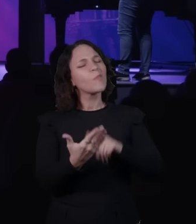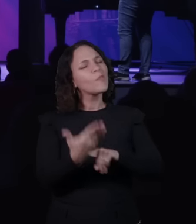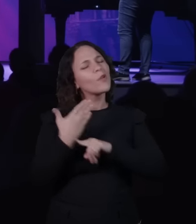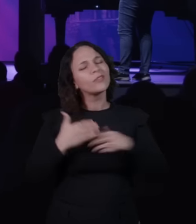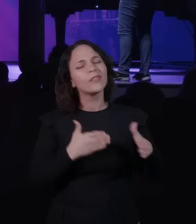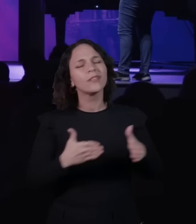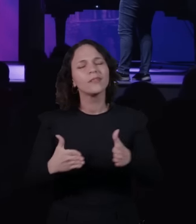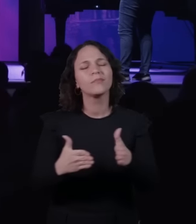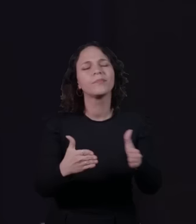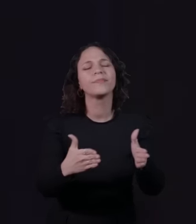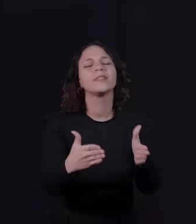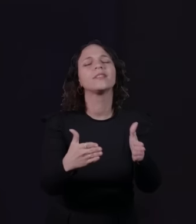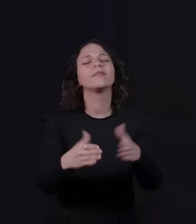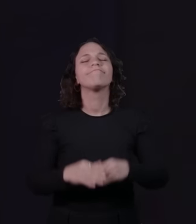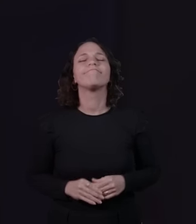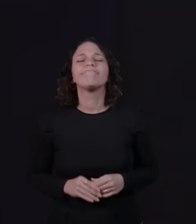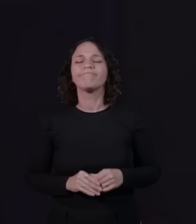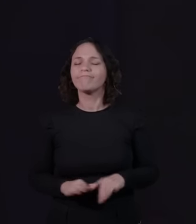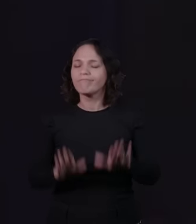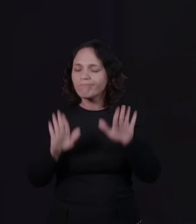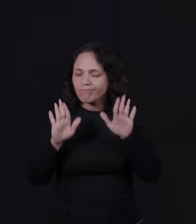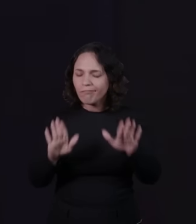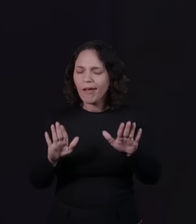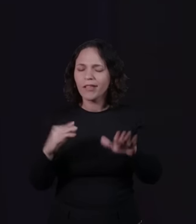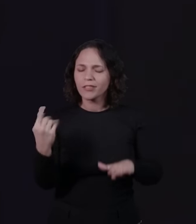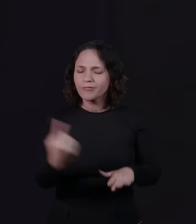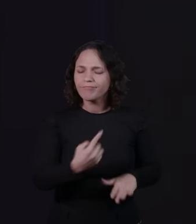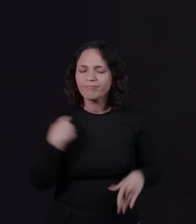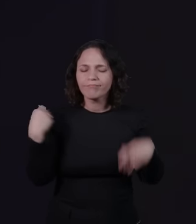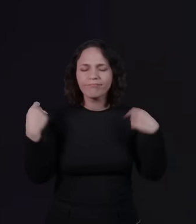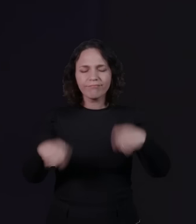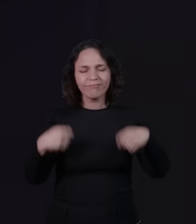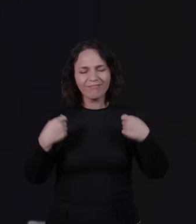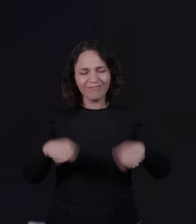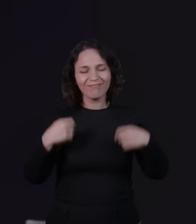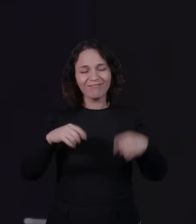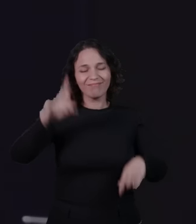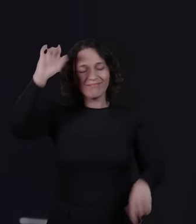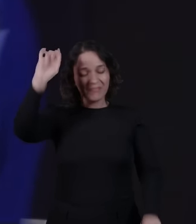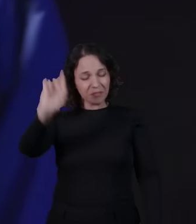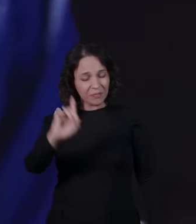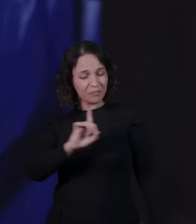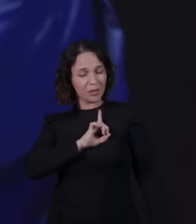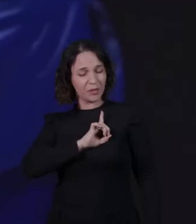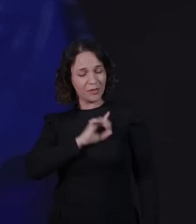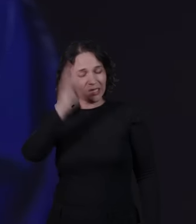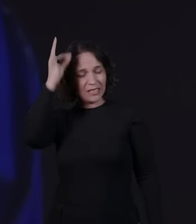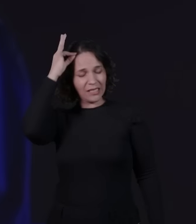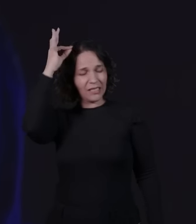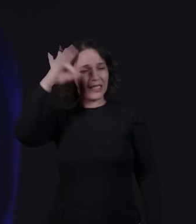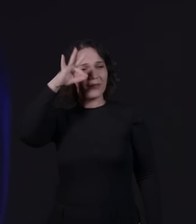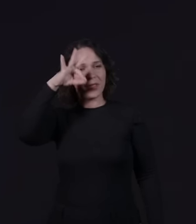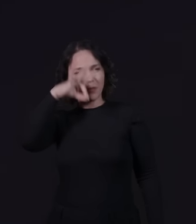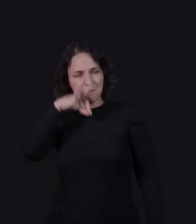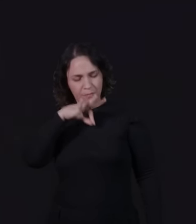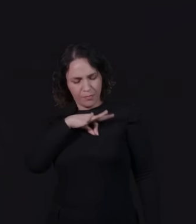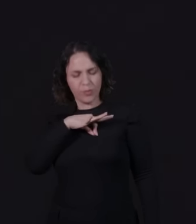direção. Mas nós precisamos, Senhor, que o Senhor em nós, através do teu Espírito,